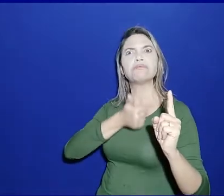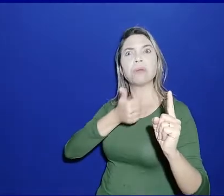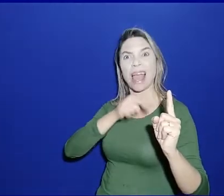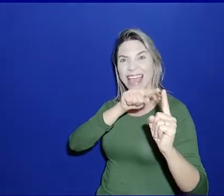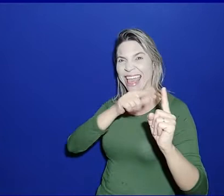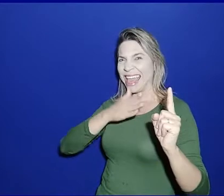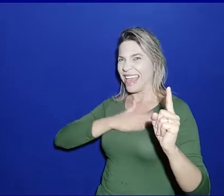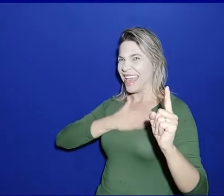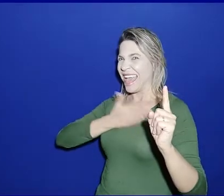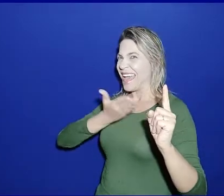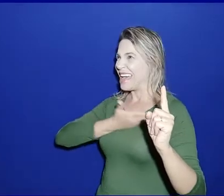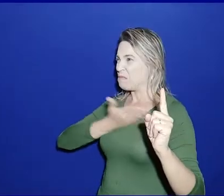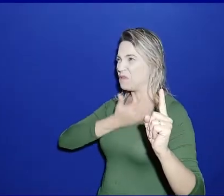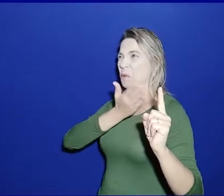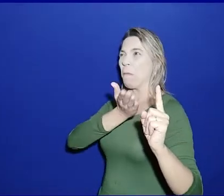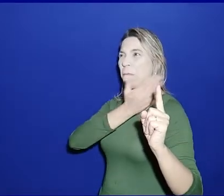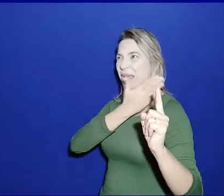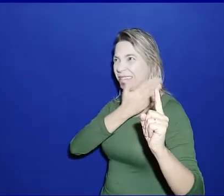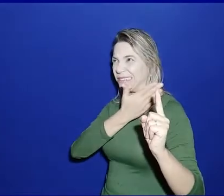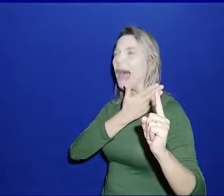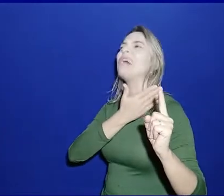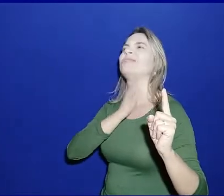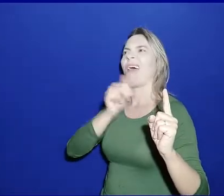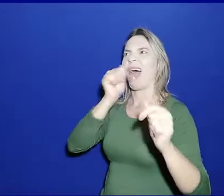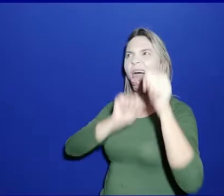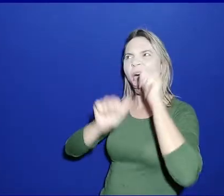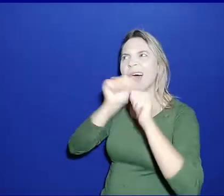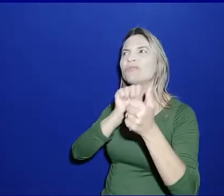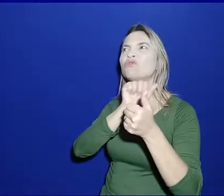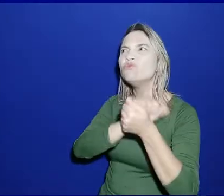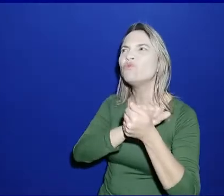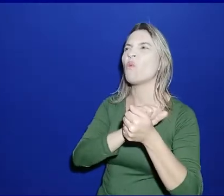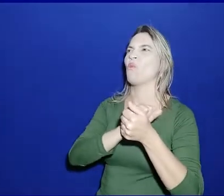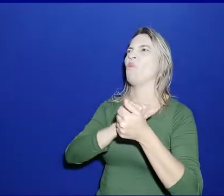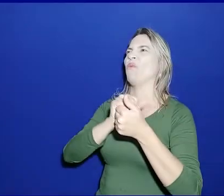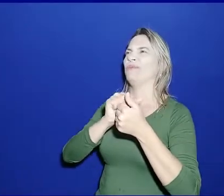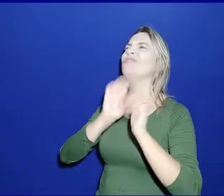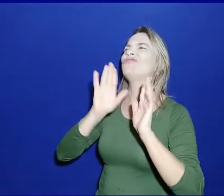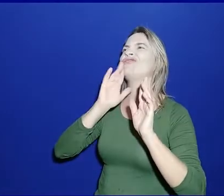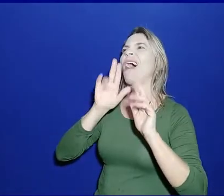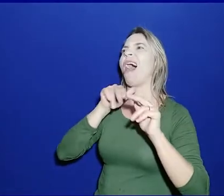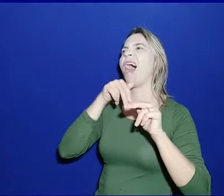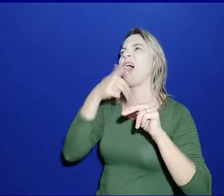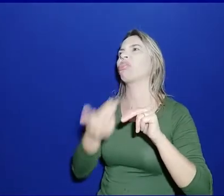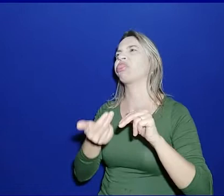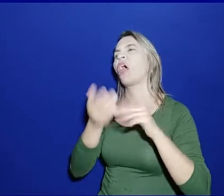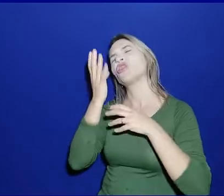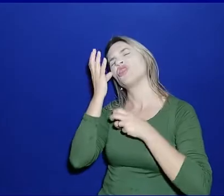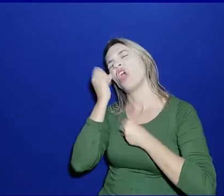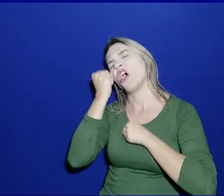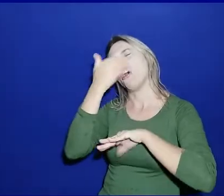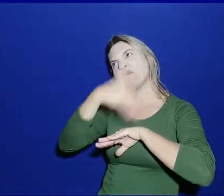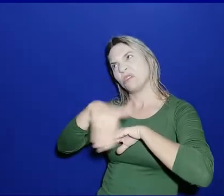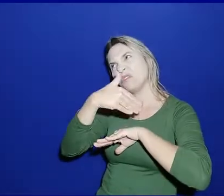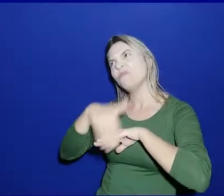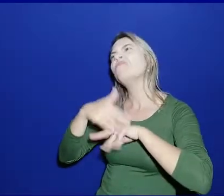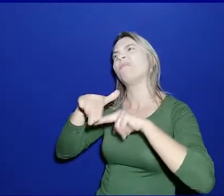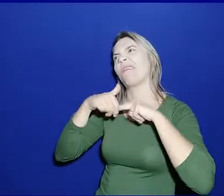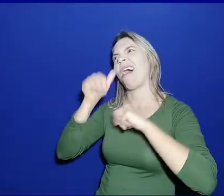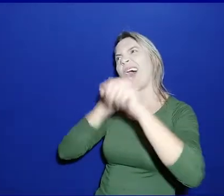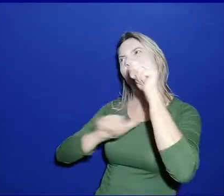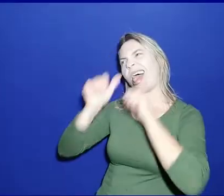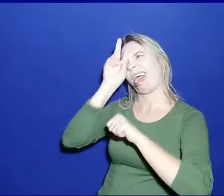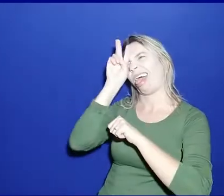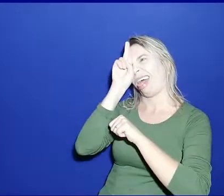parceiro desse meu amigo nas quedas, nas calçadas, por conta da embriaguez. E eu sabia, somente se